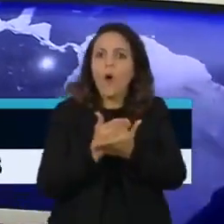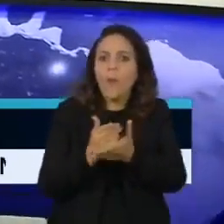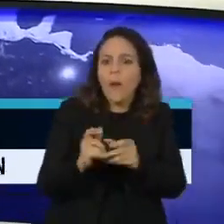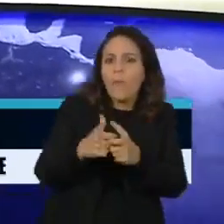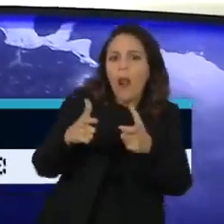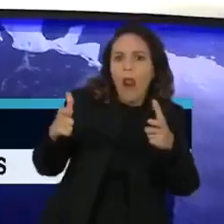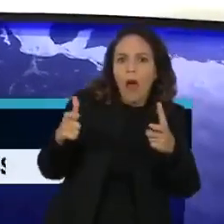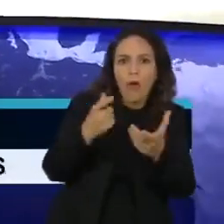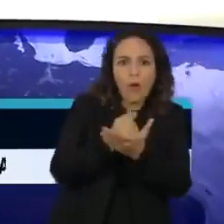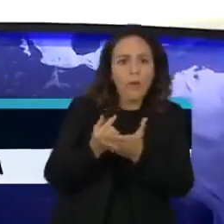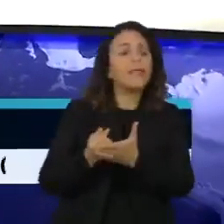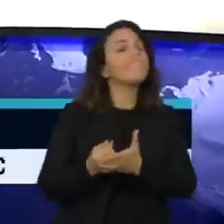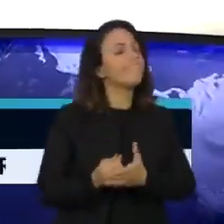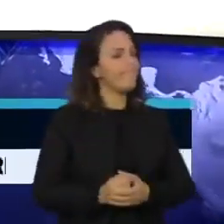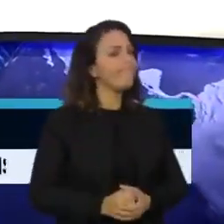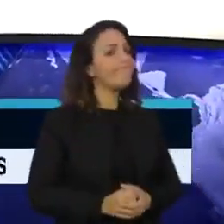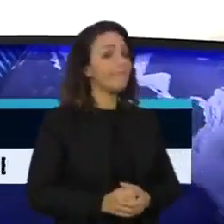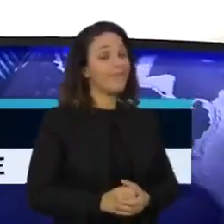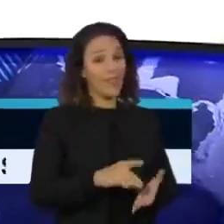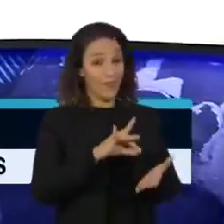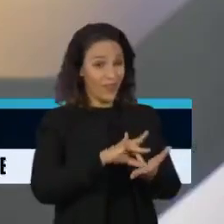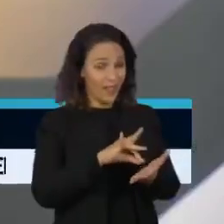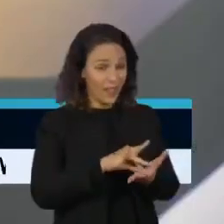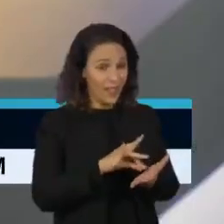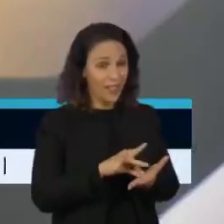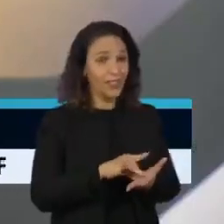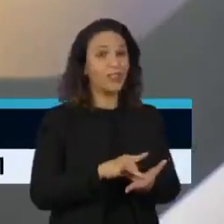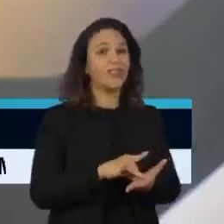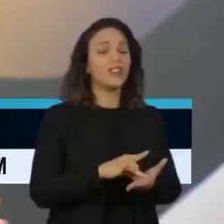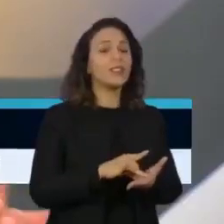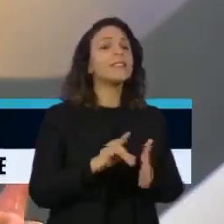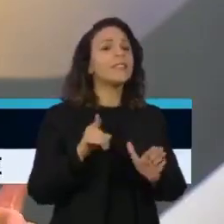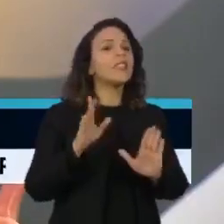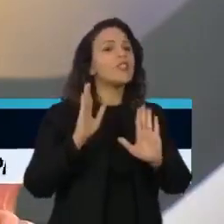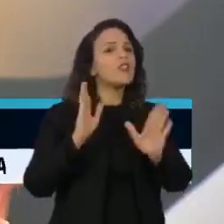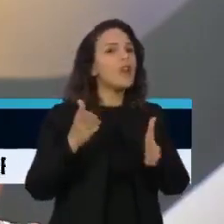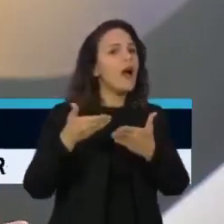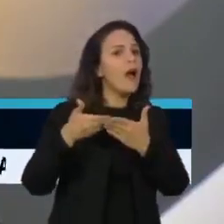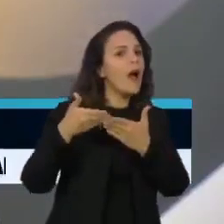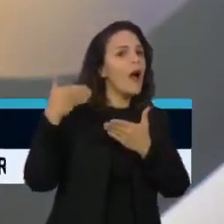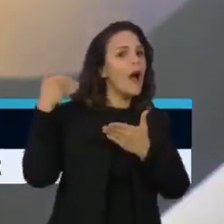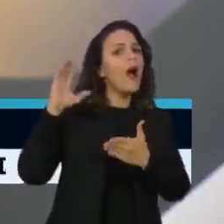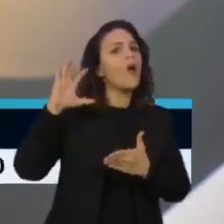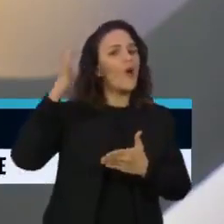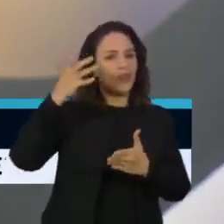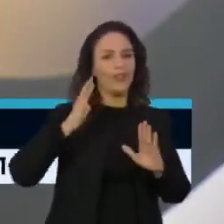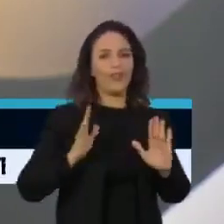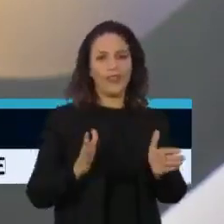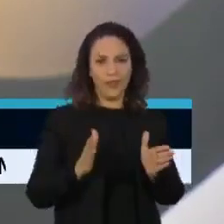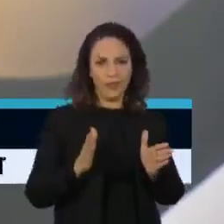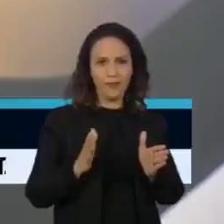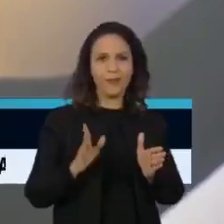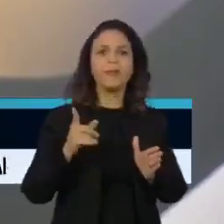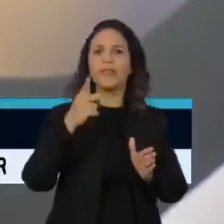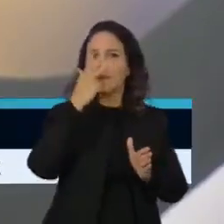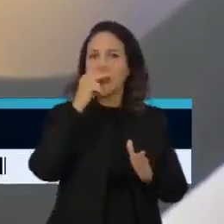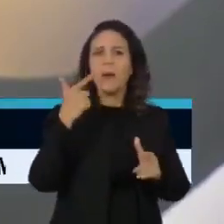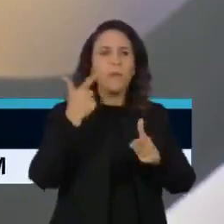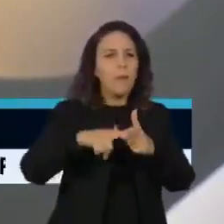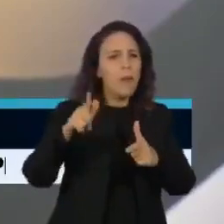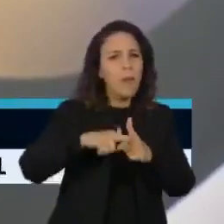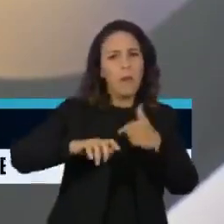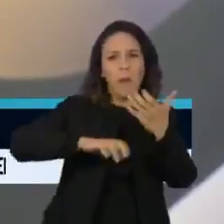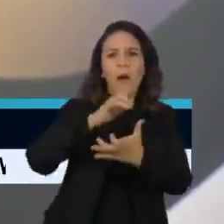consumir isso por um ano e na verdade isso já aconteceu no passado depois de grandes catástrofes